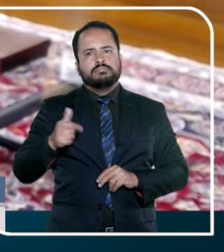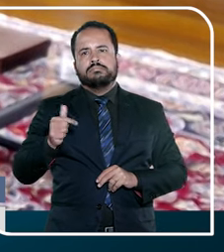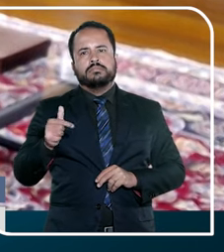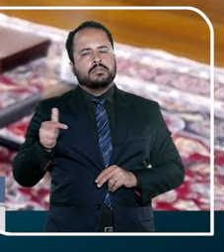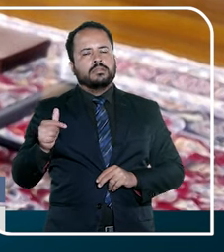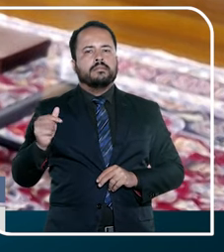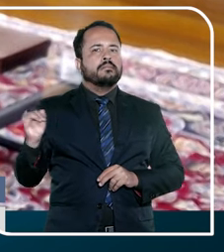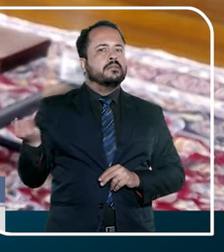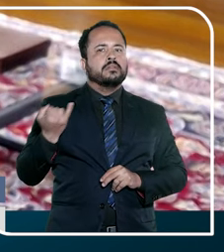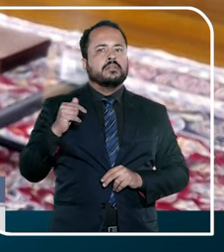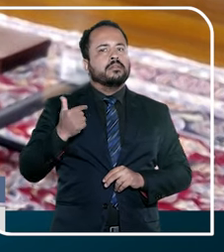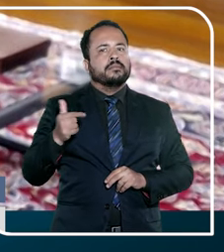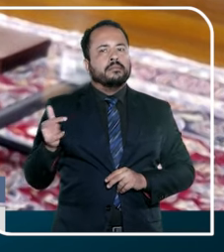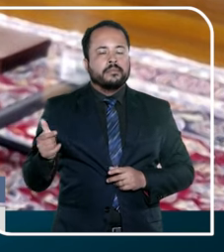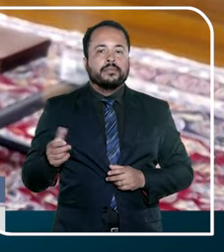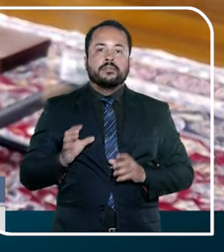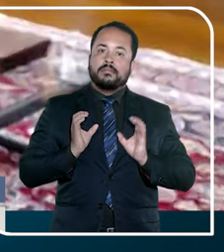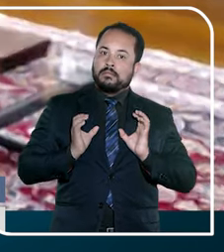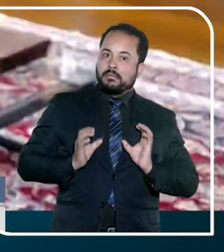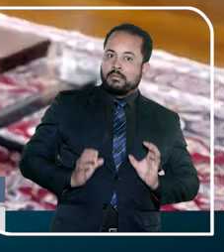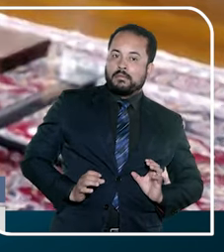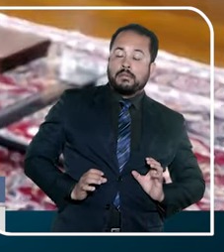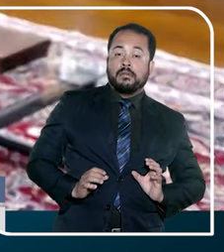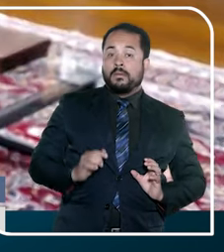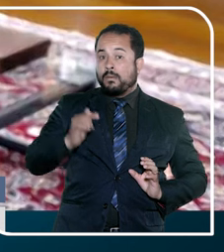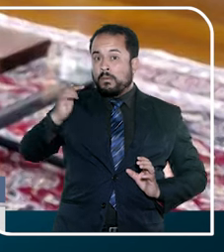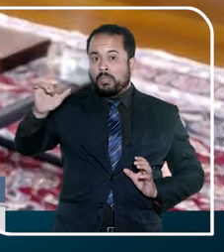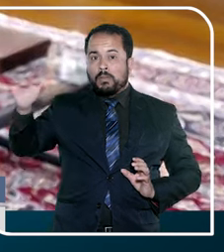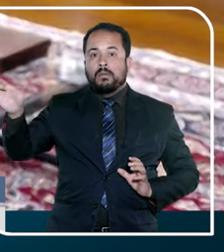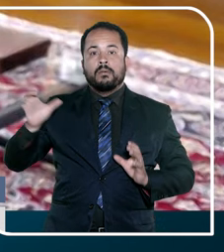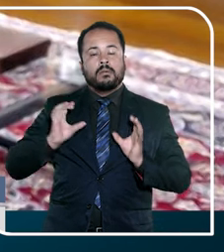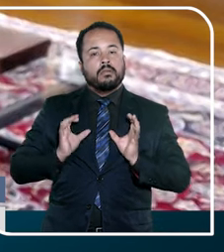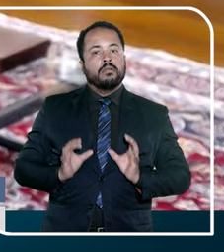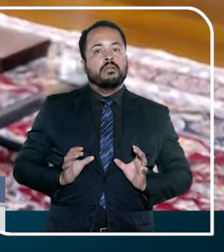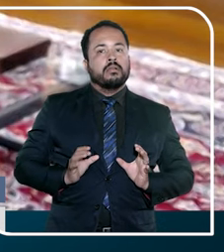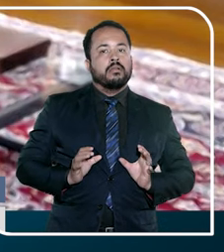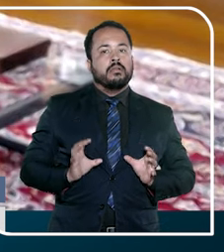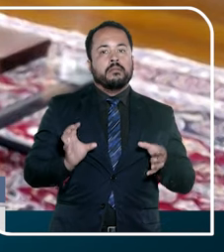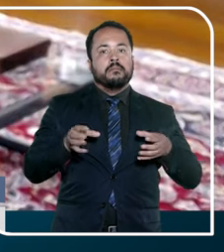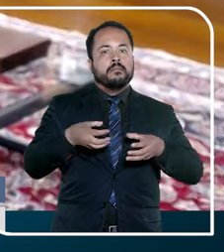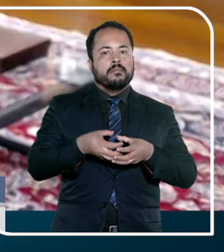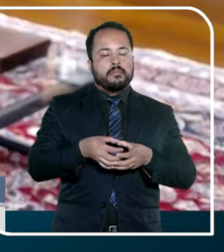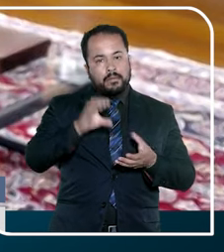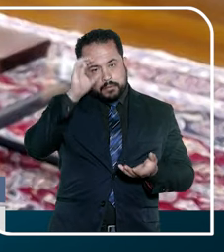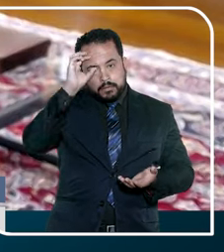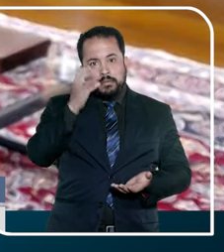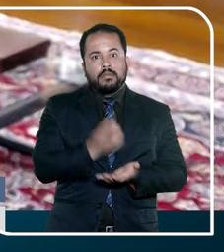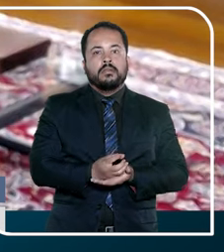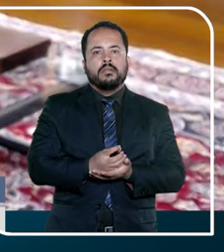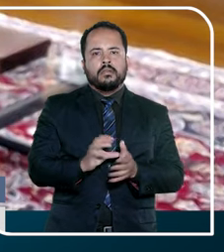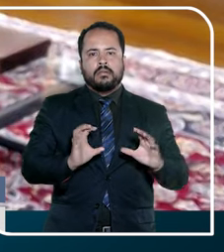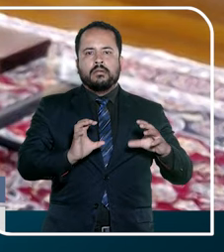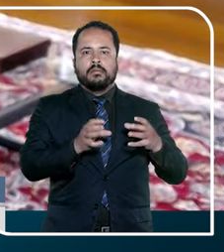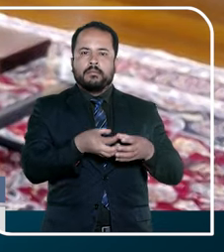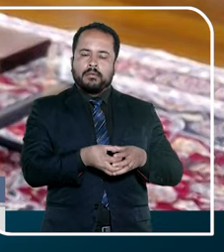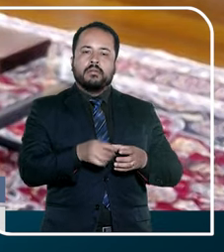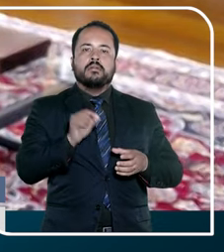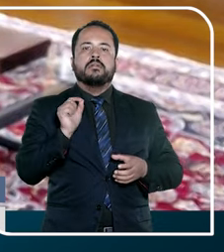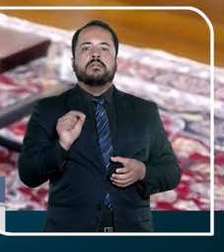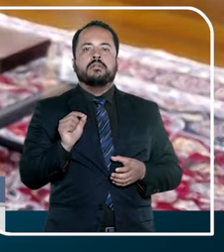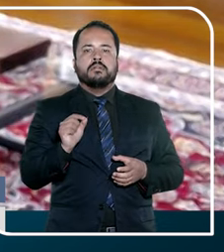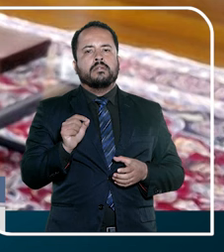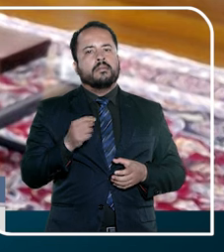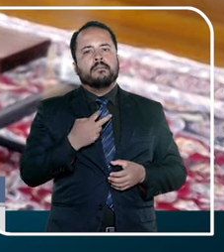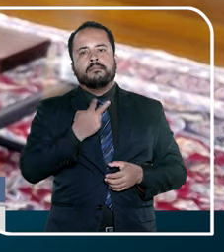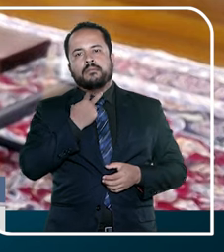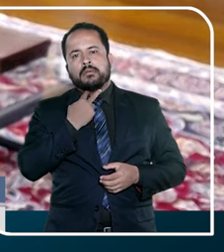mais graves a serem perseguidas acabou com a sessão fixou essa tese Qual é salva Claro de que não pode ser uma